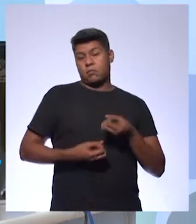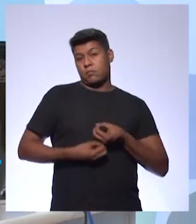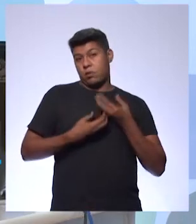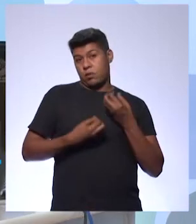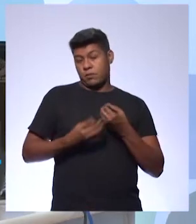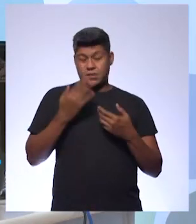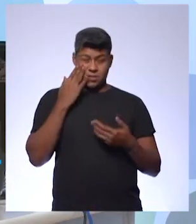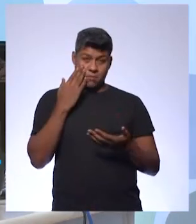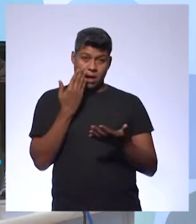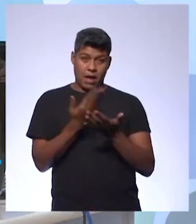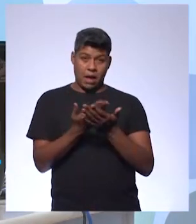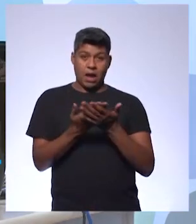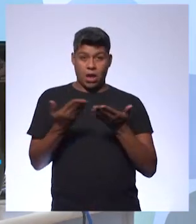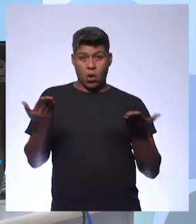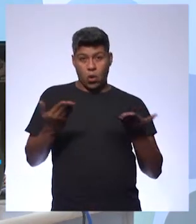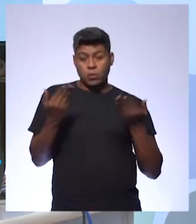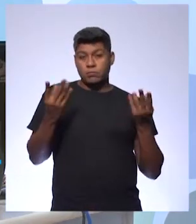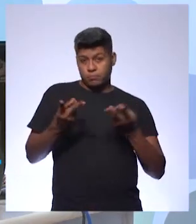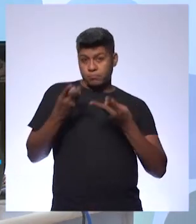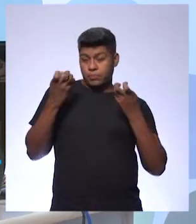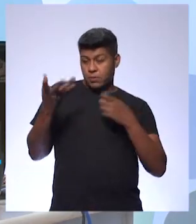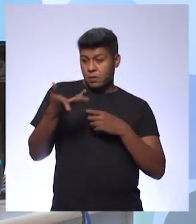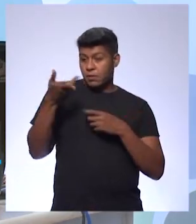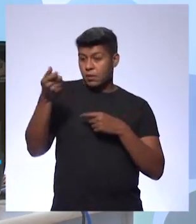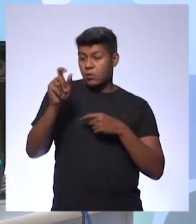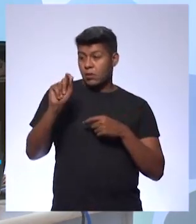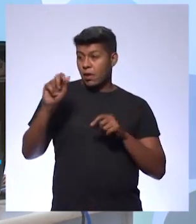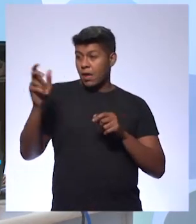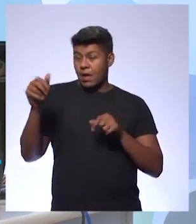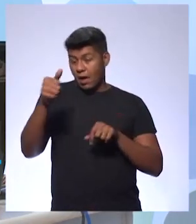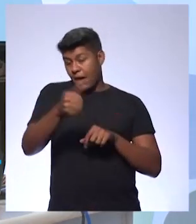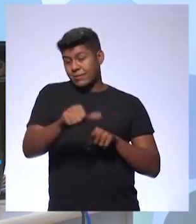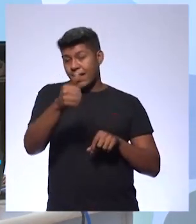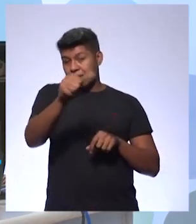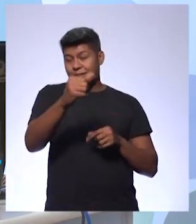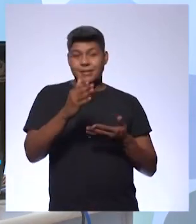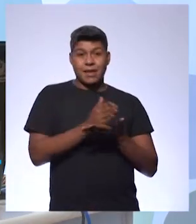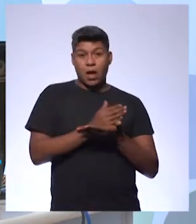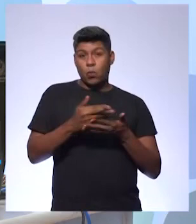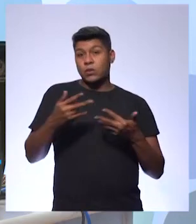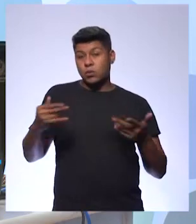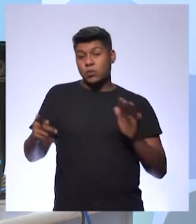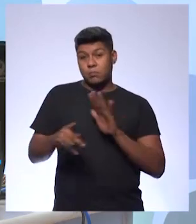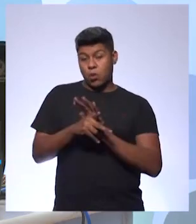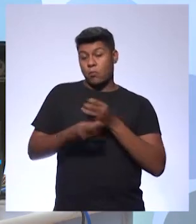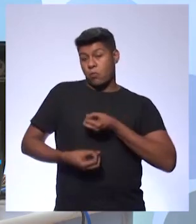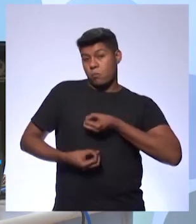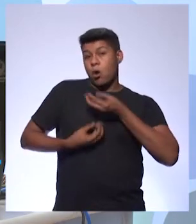Gente, na aula de hoje, vocês perceberam na habilidade, a gente vai analisar algumas coisas dentro dos